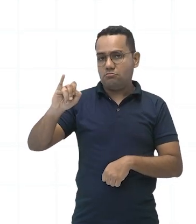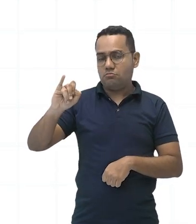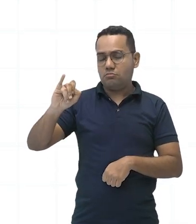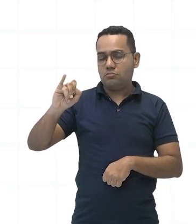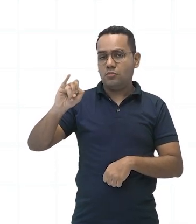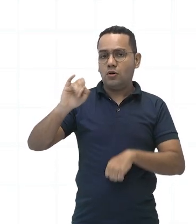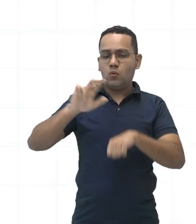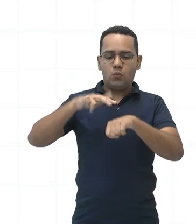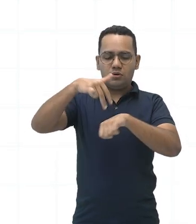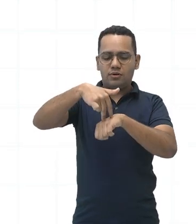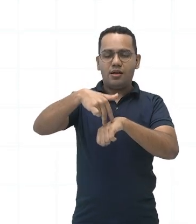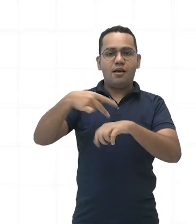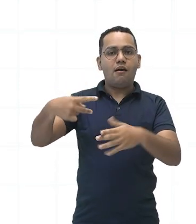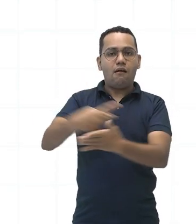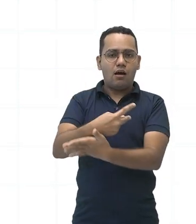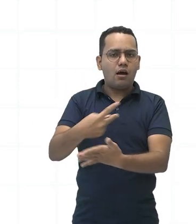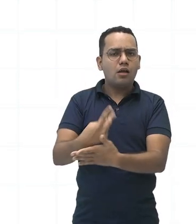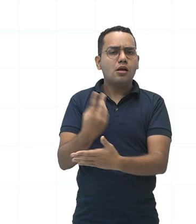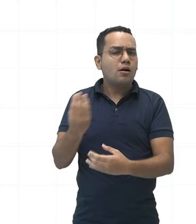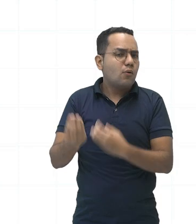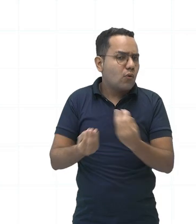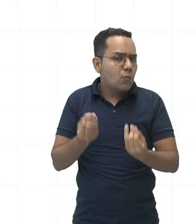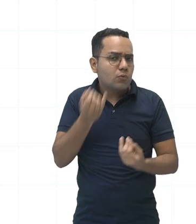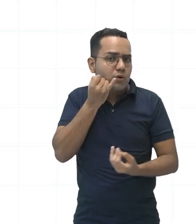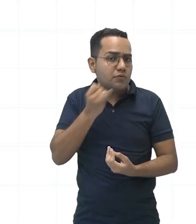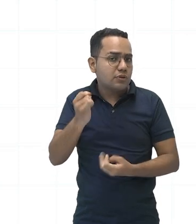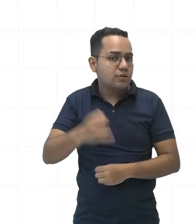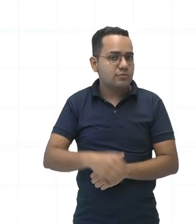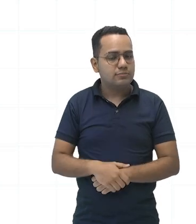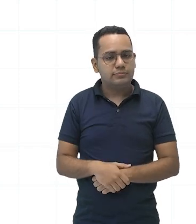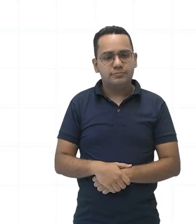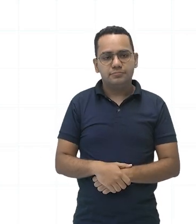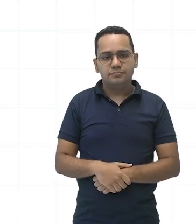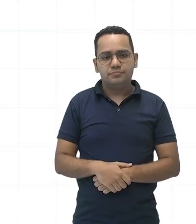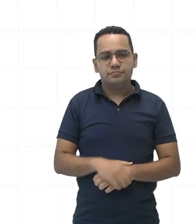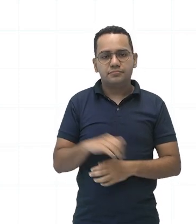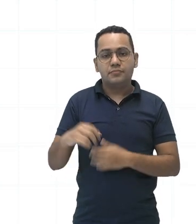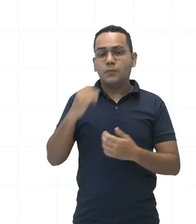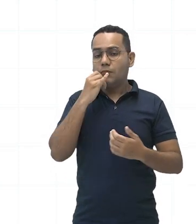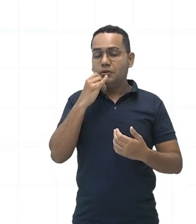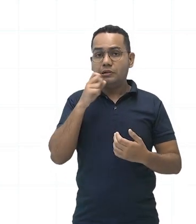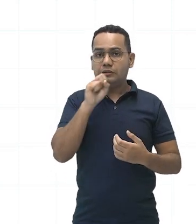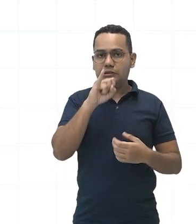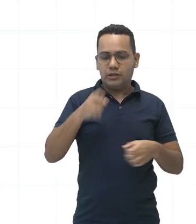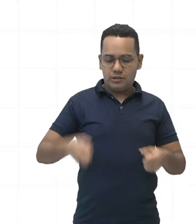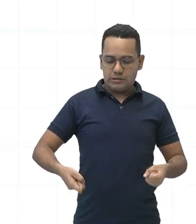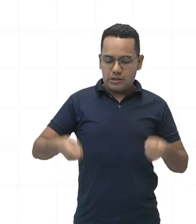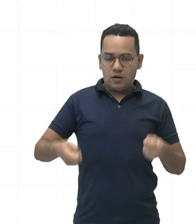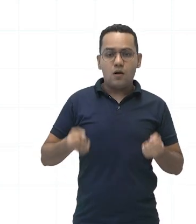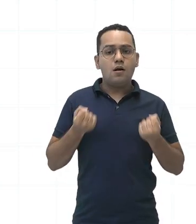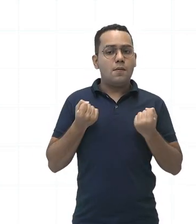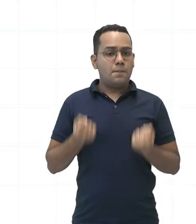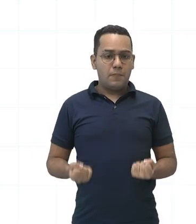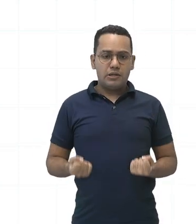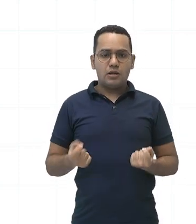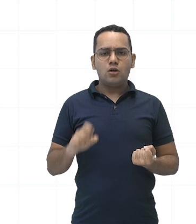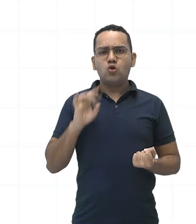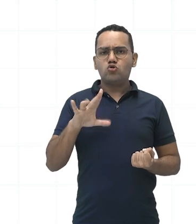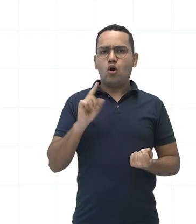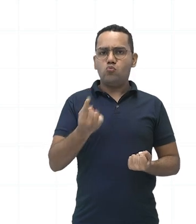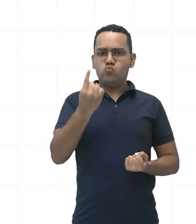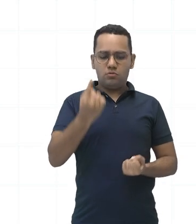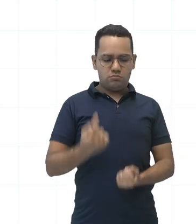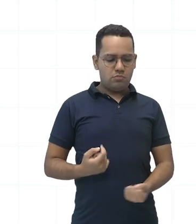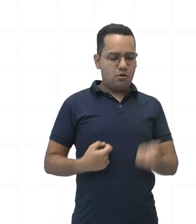Evitando, consequentemente, os desvios posturais. Bom, para transportar sacolas pesadas, por exemplo, não as levem apenas uma